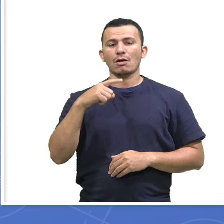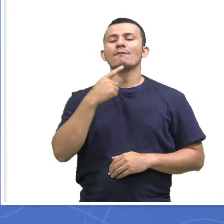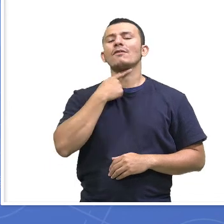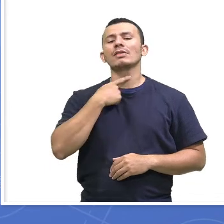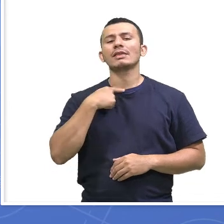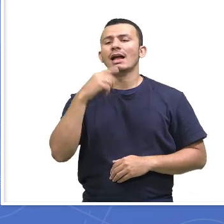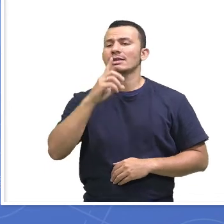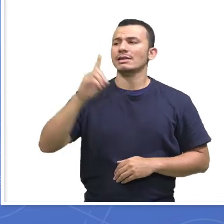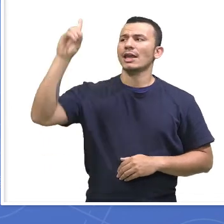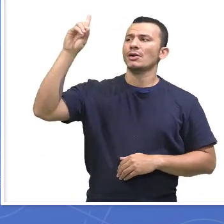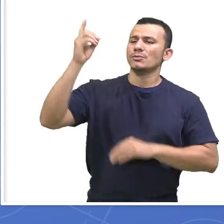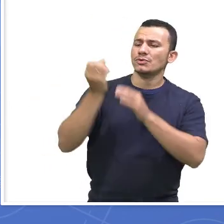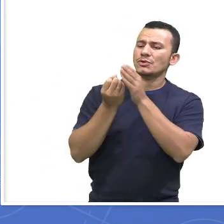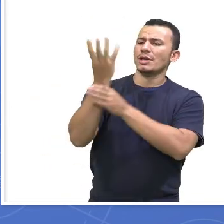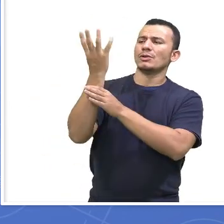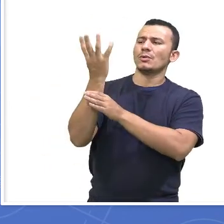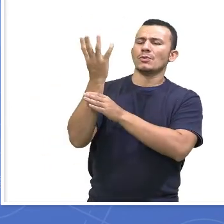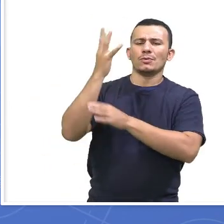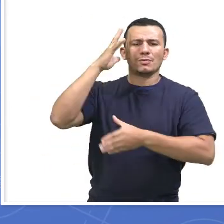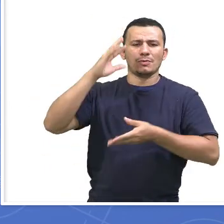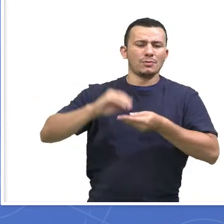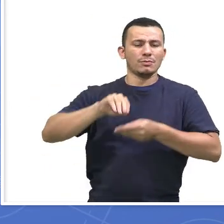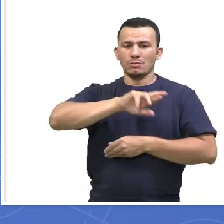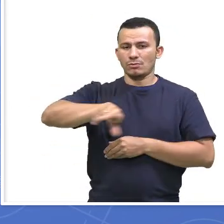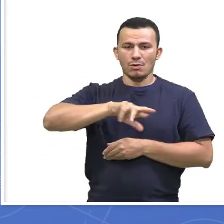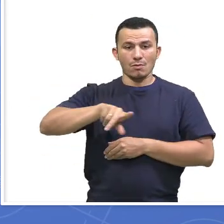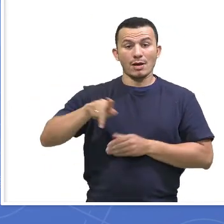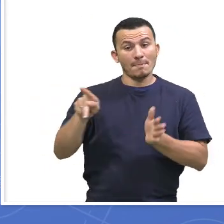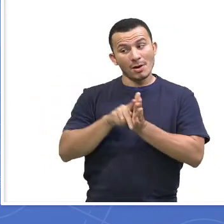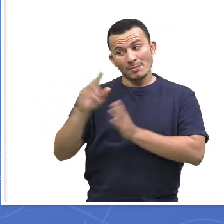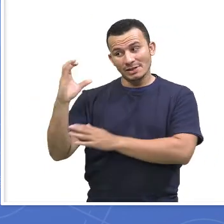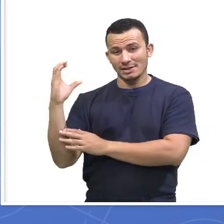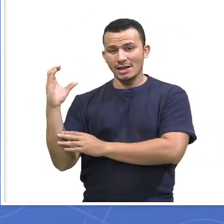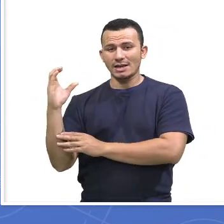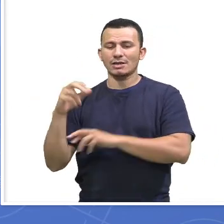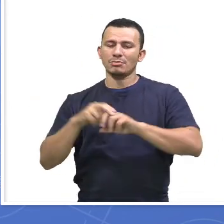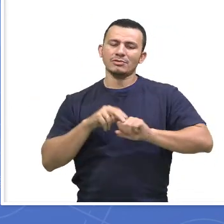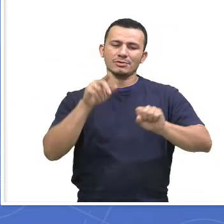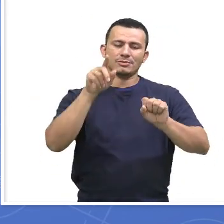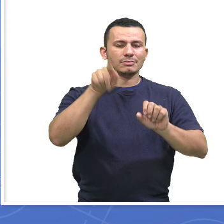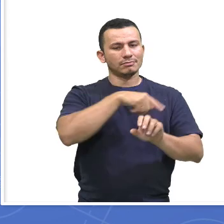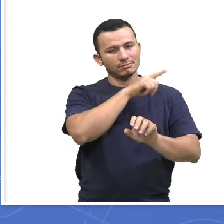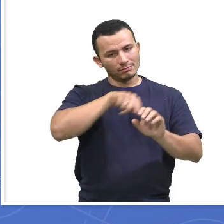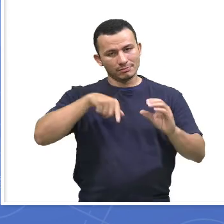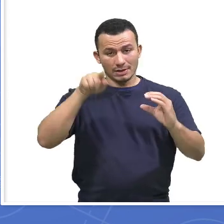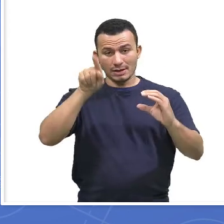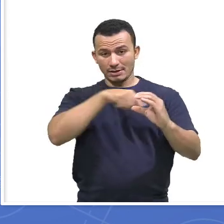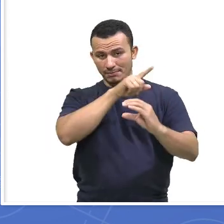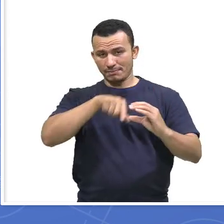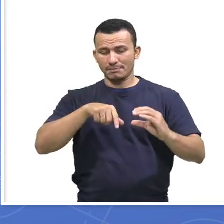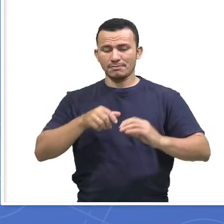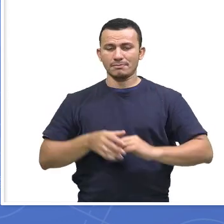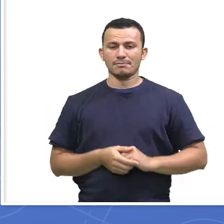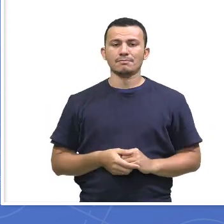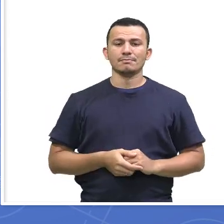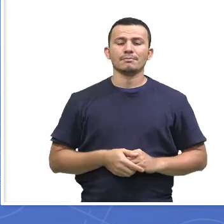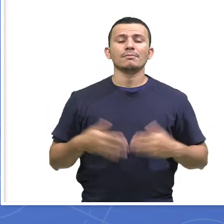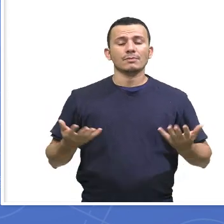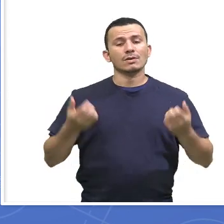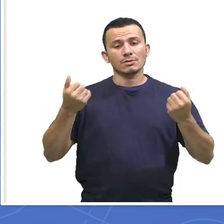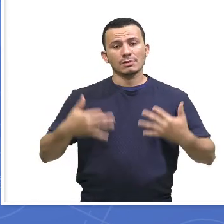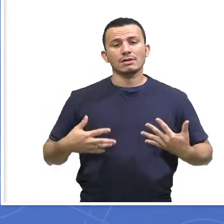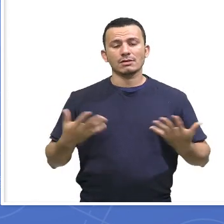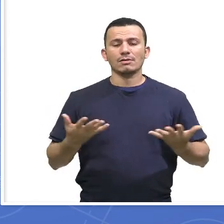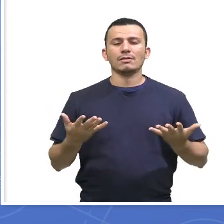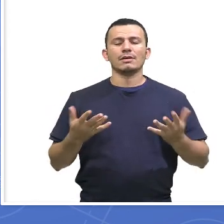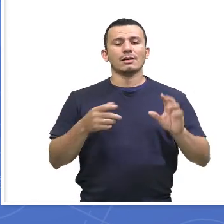Deus, Criador. Elimina, né? Não cabe na questão. Então, veja bem, nós estamos aqui, né, falando da letra